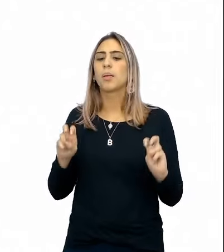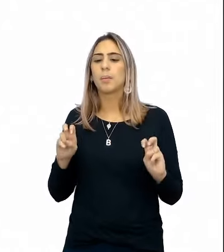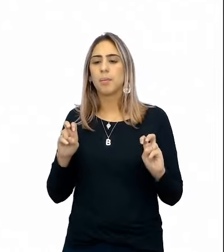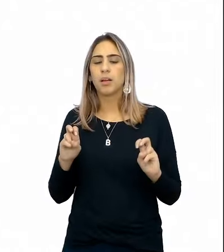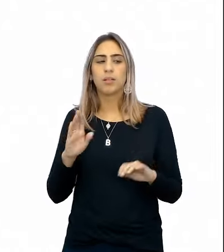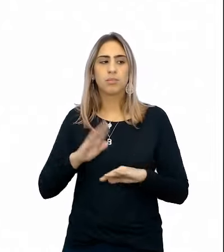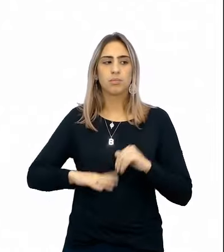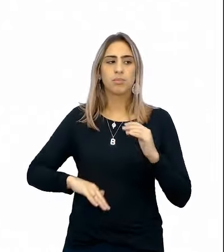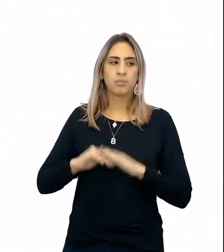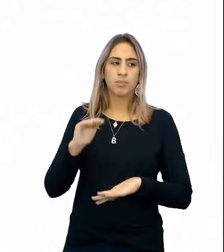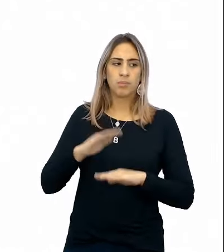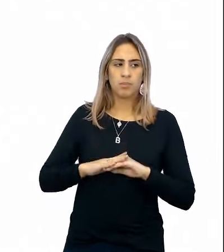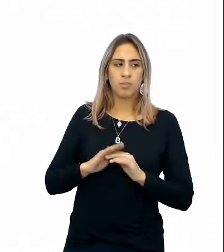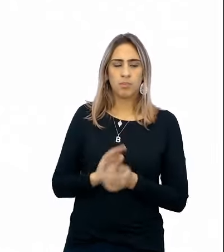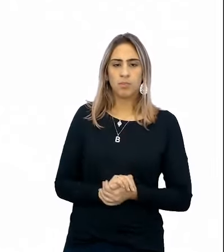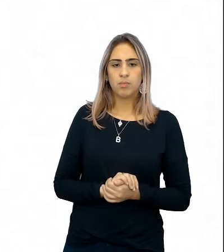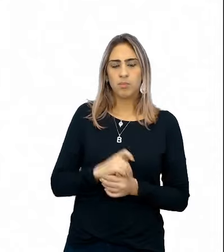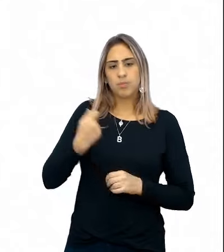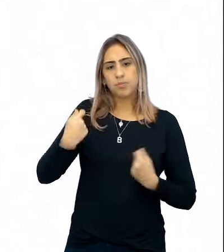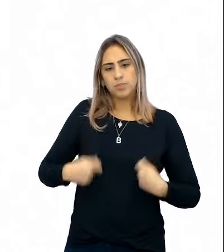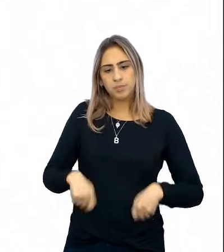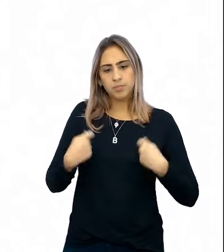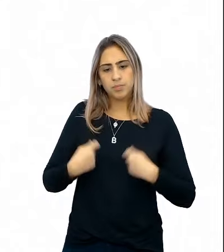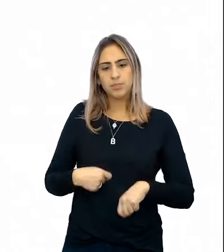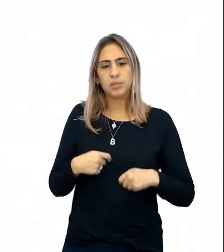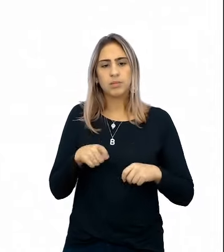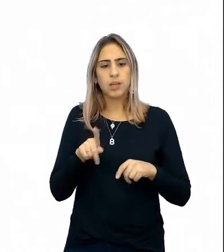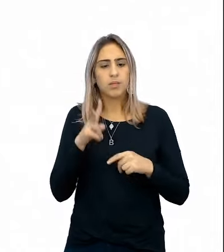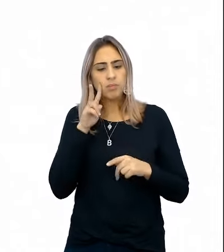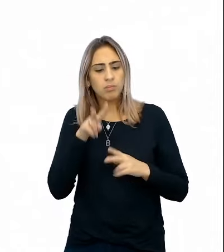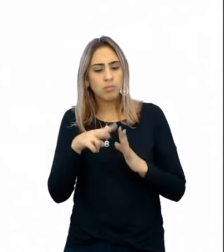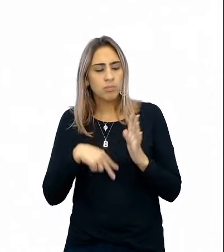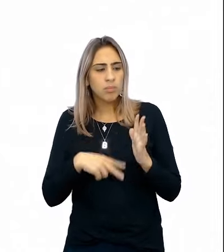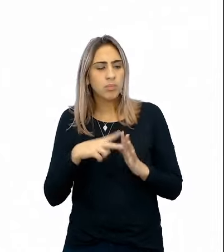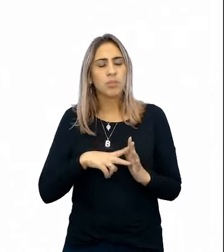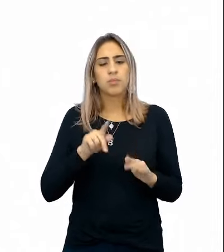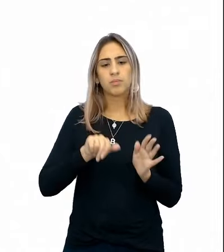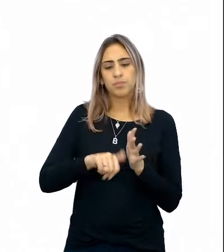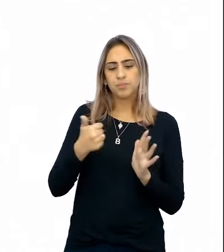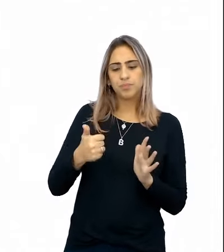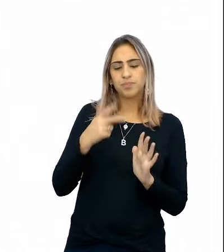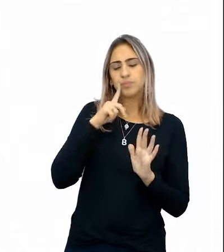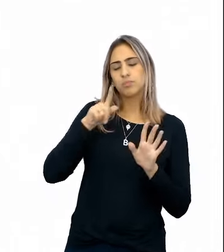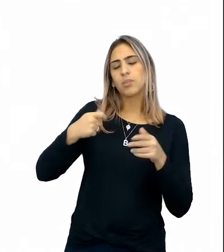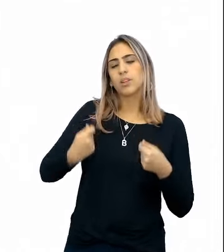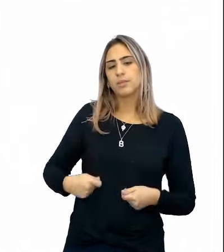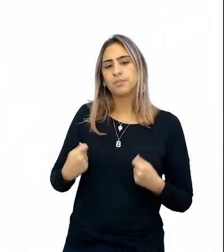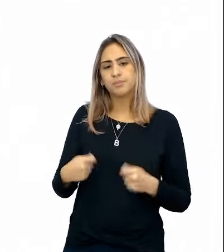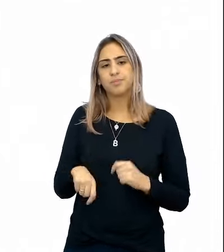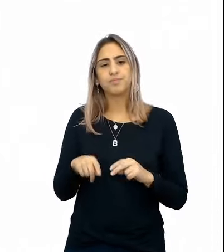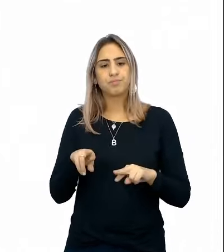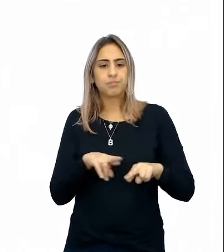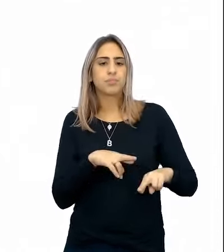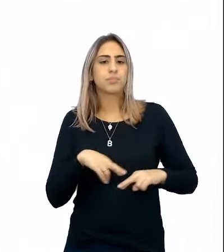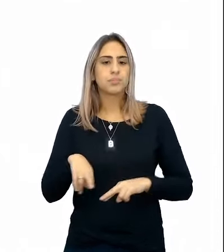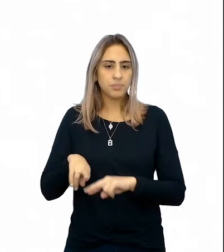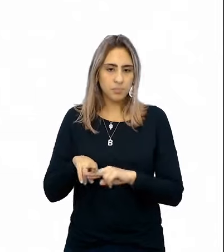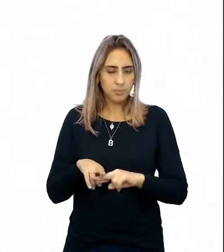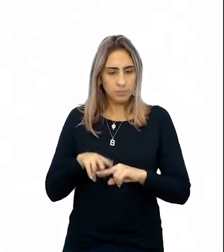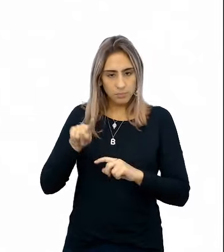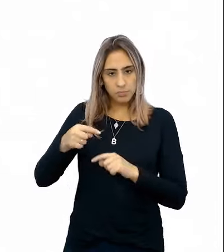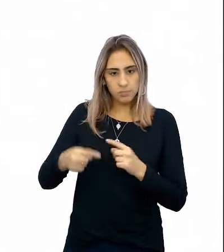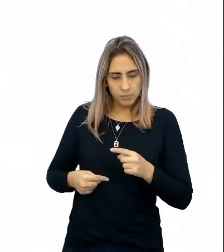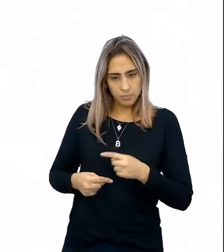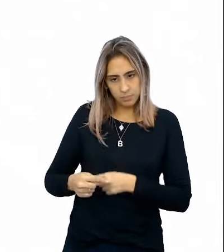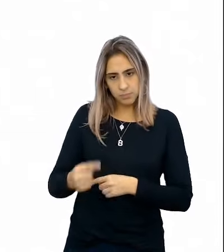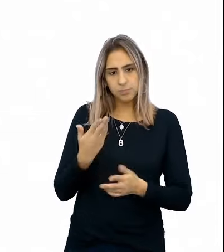e habilidades precisam ser revisitadas, uma vez que indicam a necessidade de retomada nesta